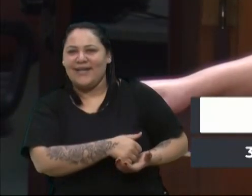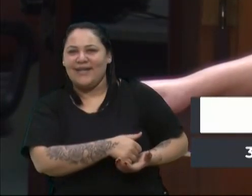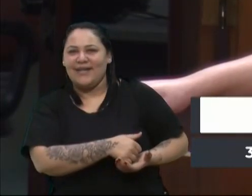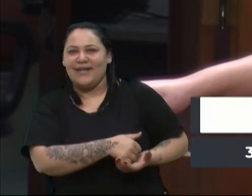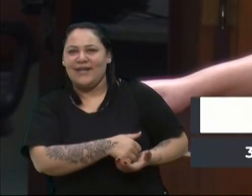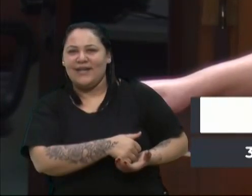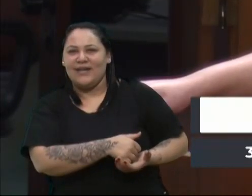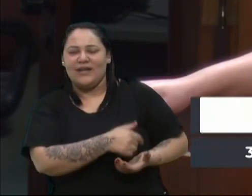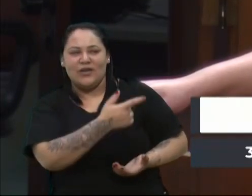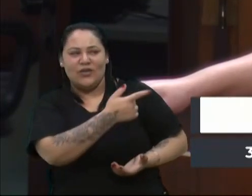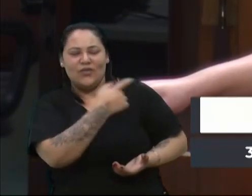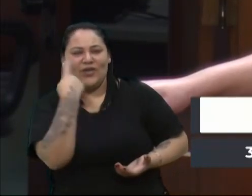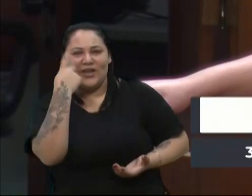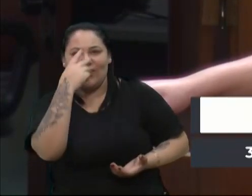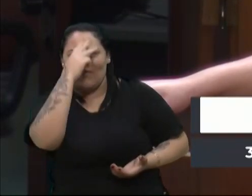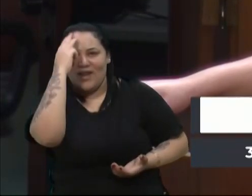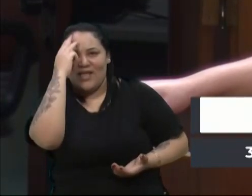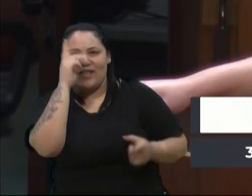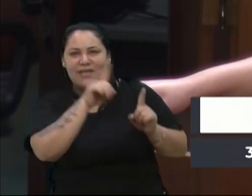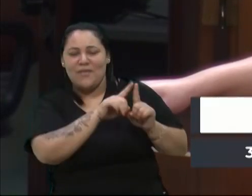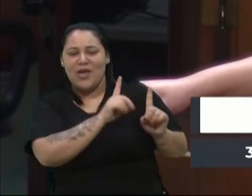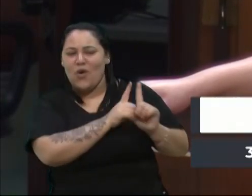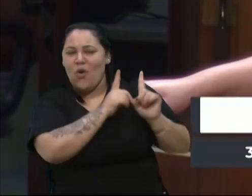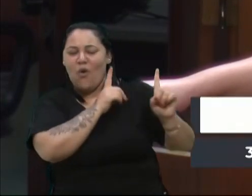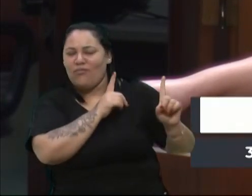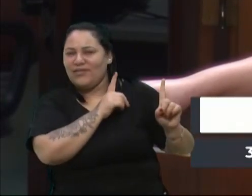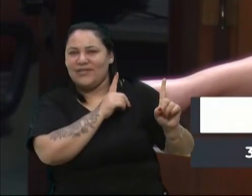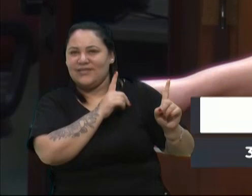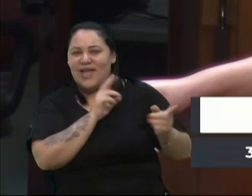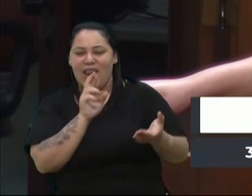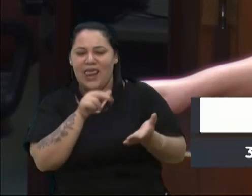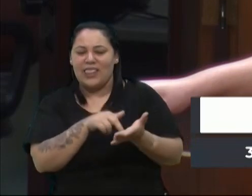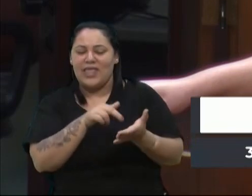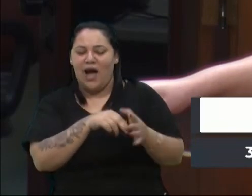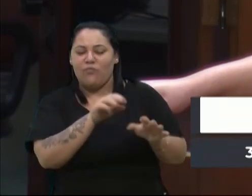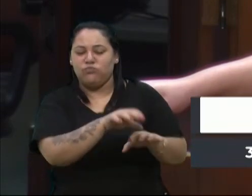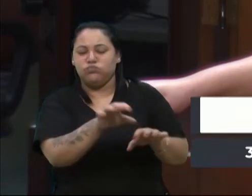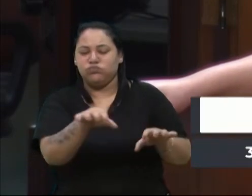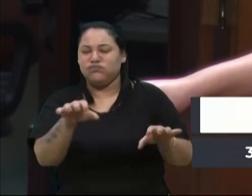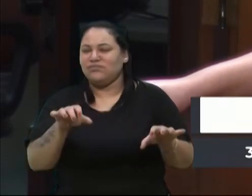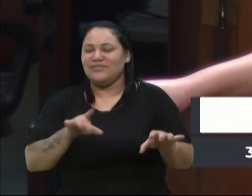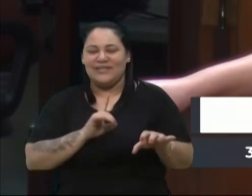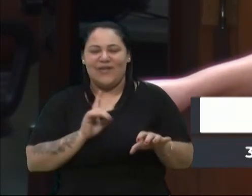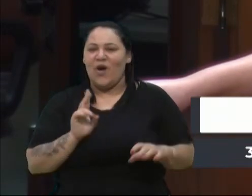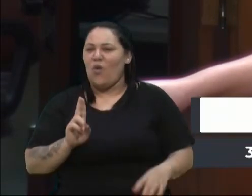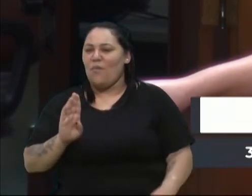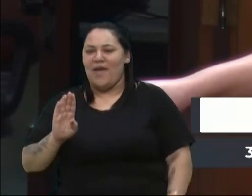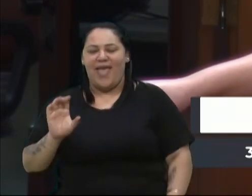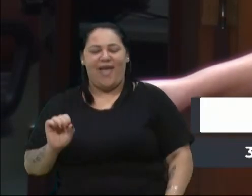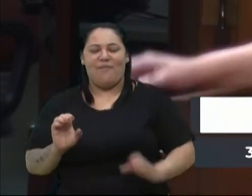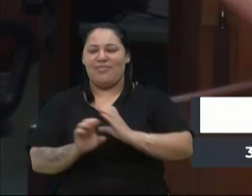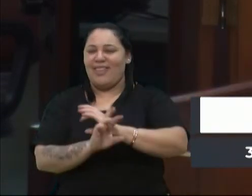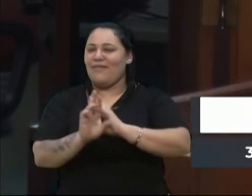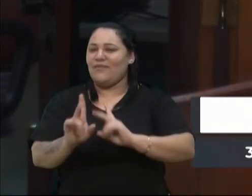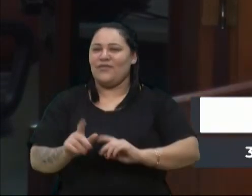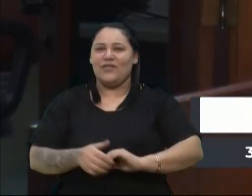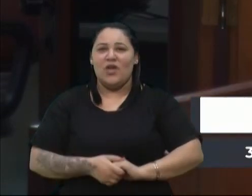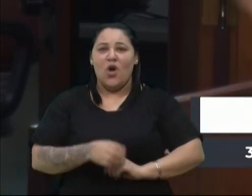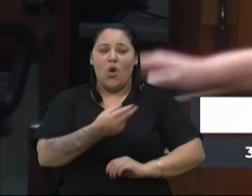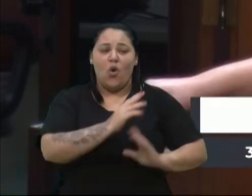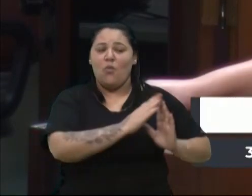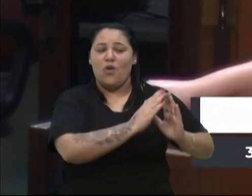Valim encontra, não é a realidade que os moradores do Campos da Serra encontram. Então, ou é os moradores que estão